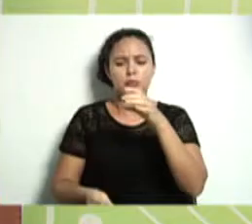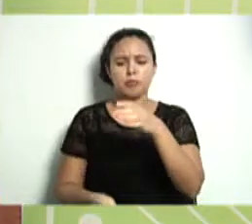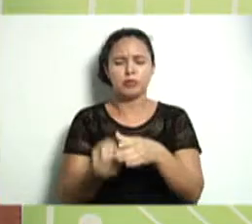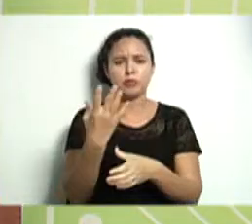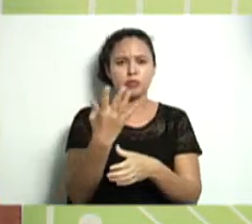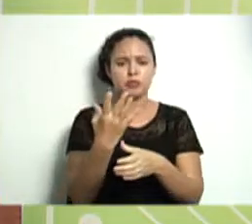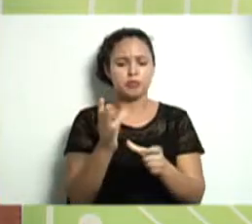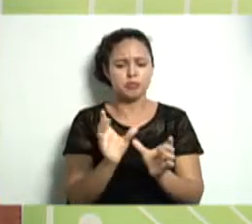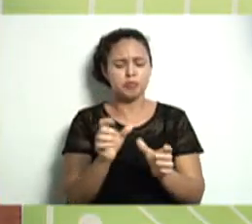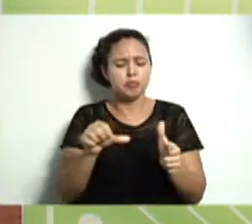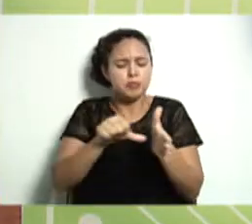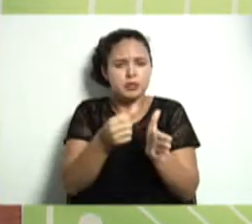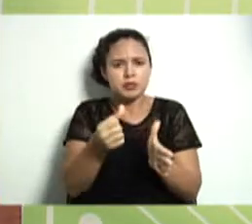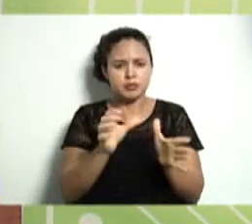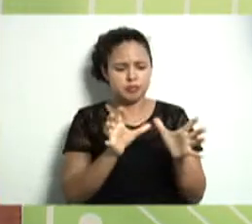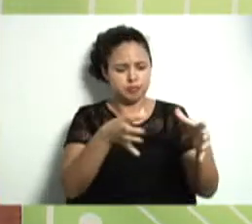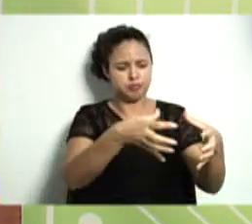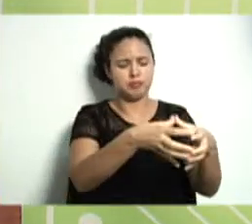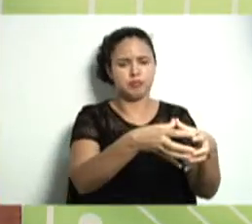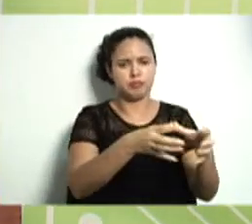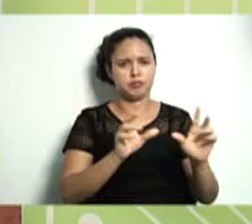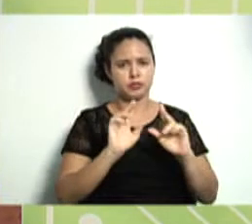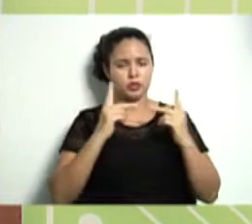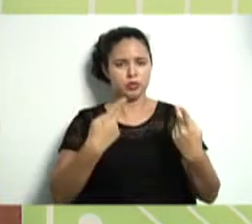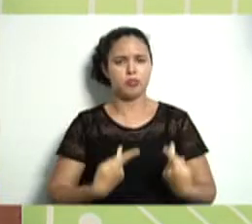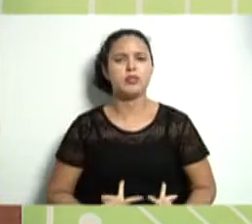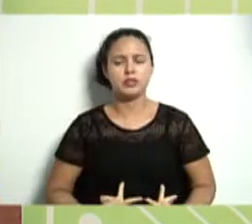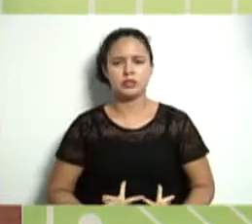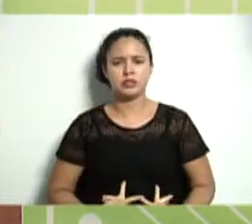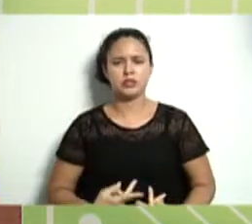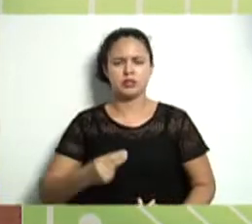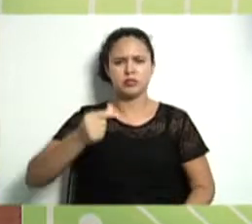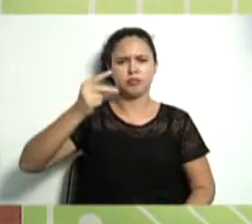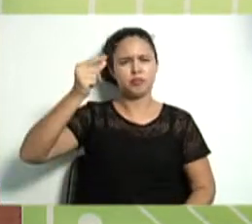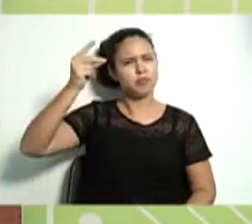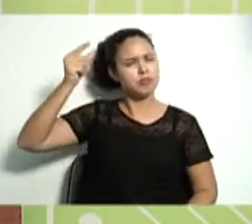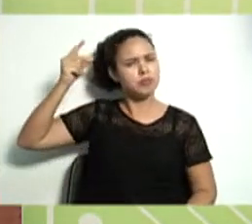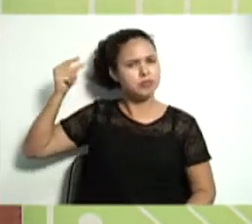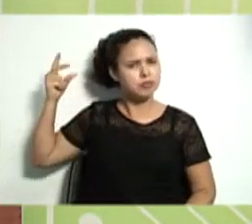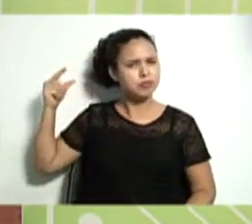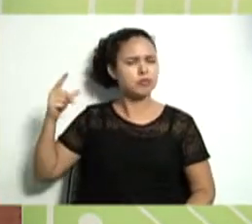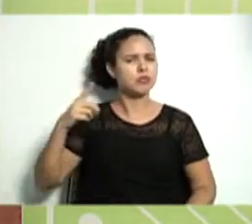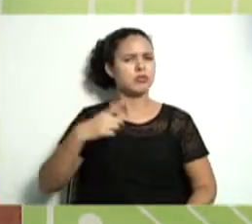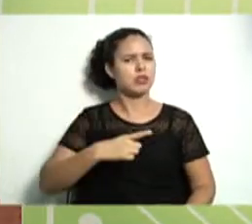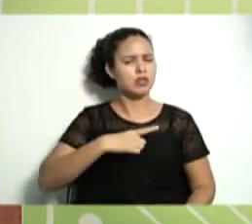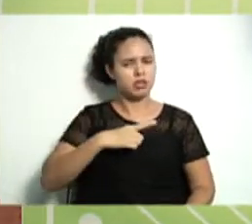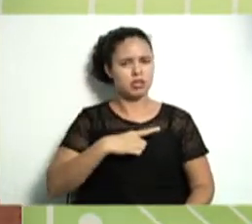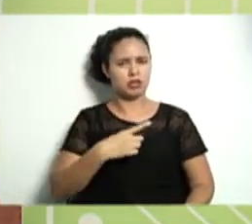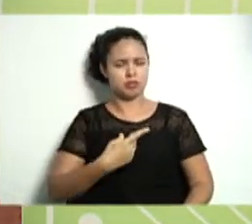primeiros agrupamentos humanos, né? Existiam os indivíduos,